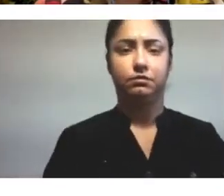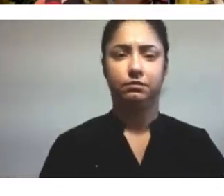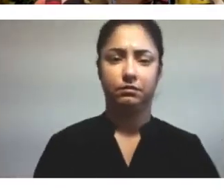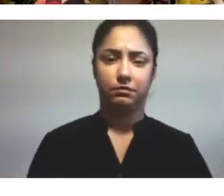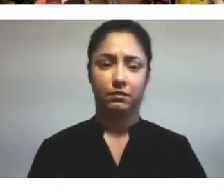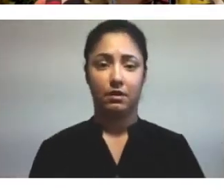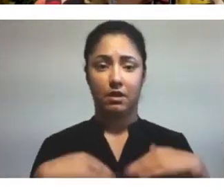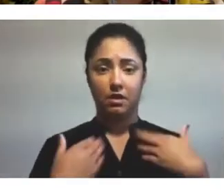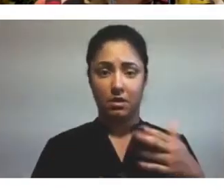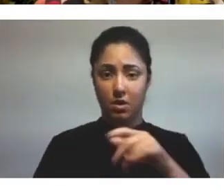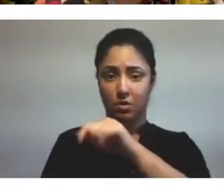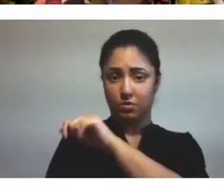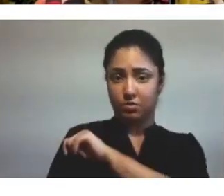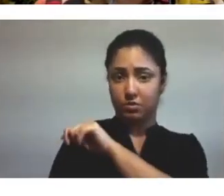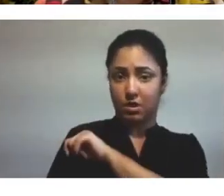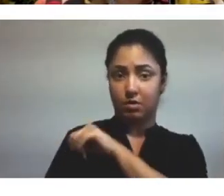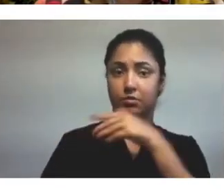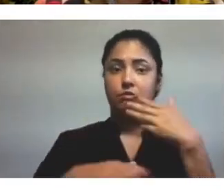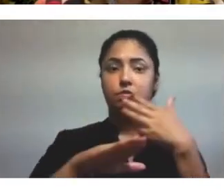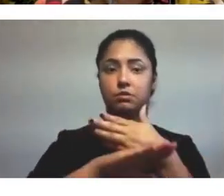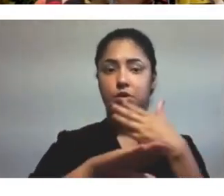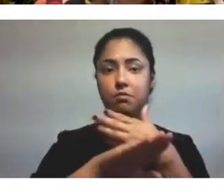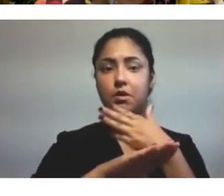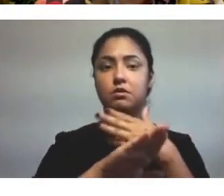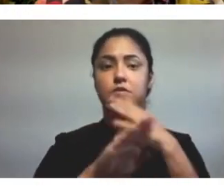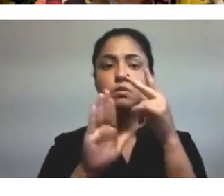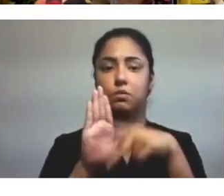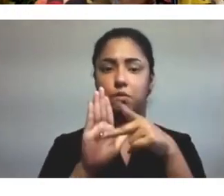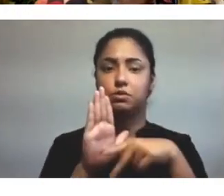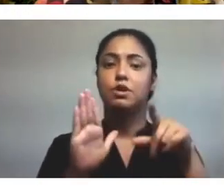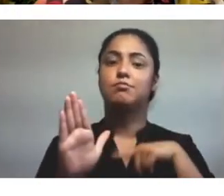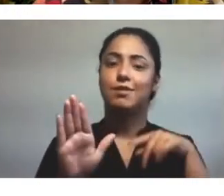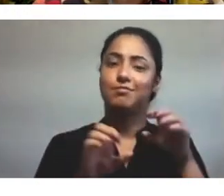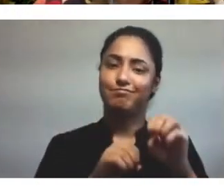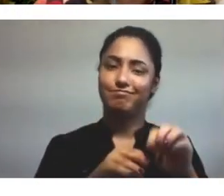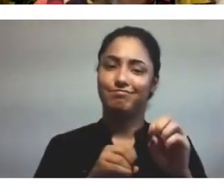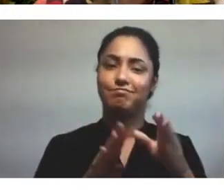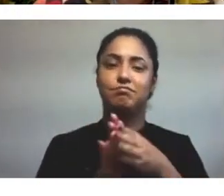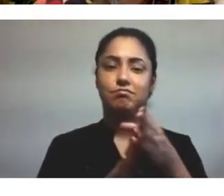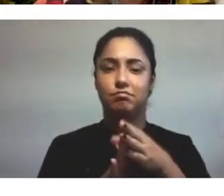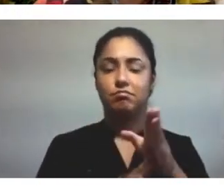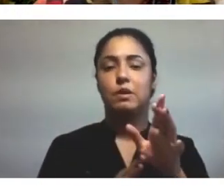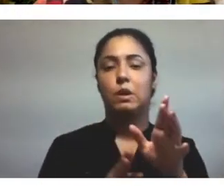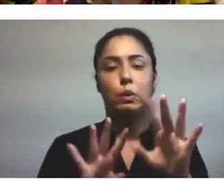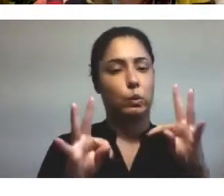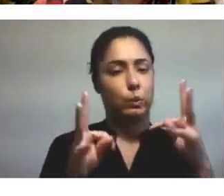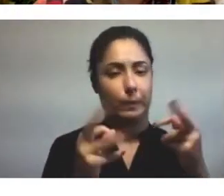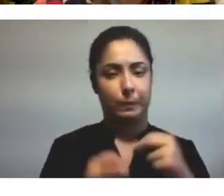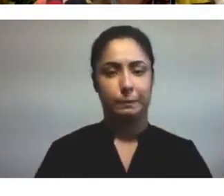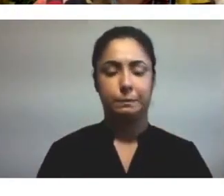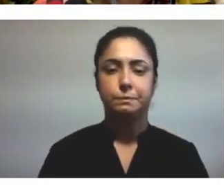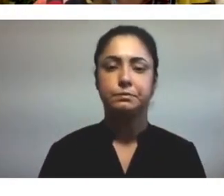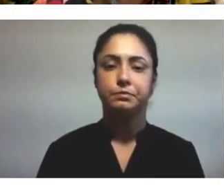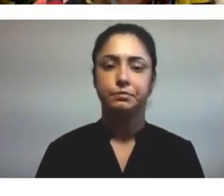do projeto, eles têm todo um treinamento. Próximo slide, por favor.